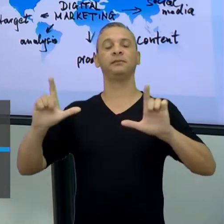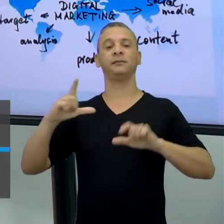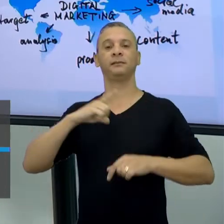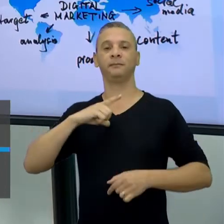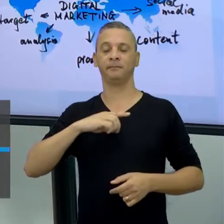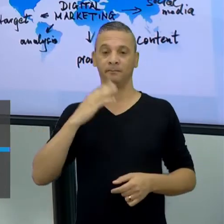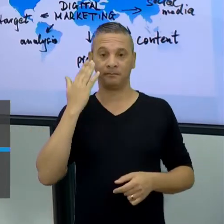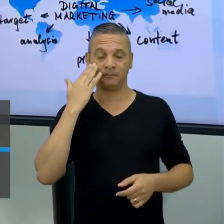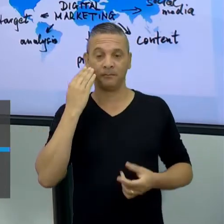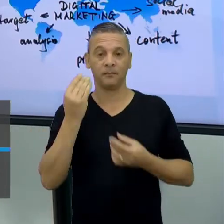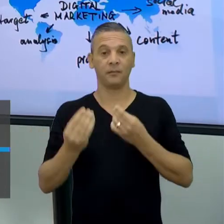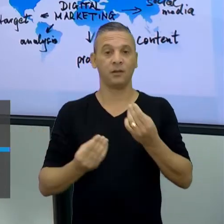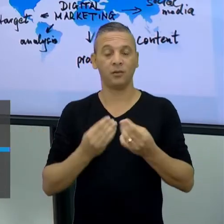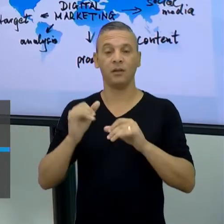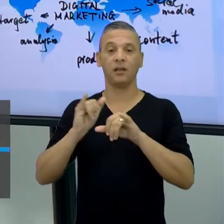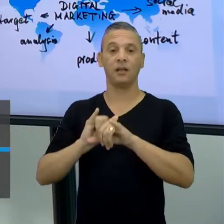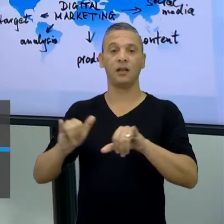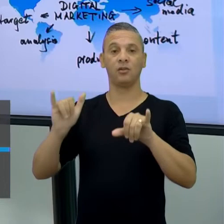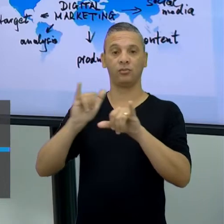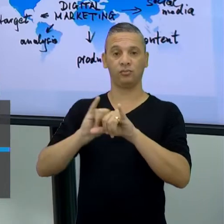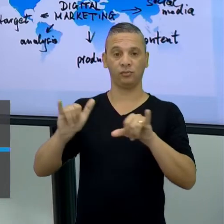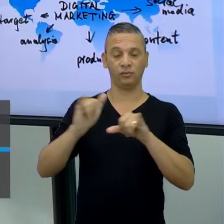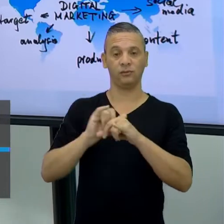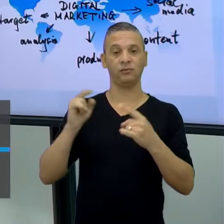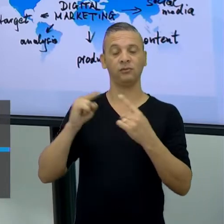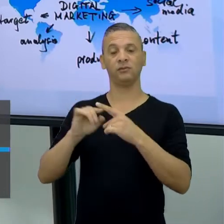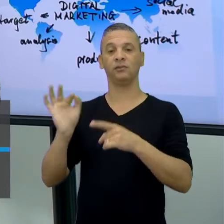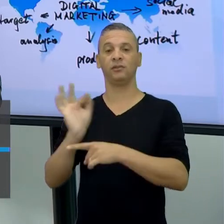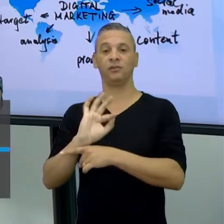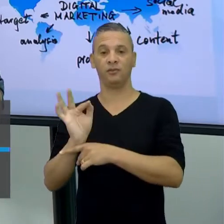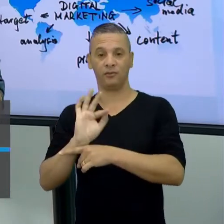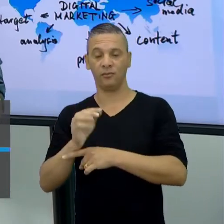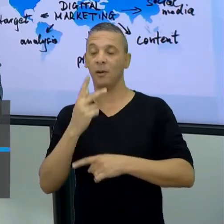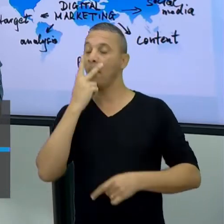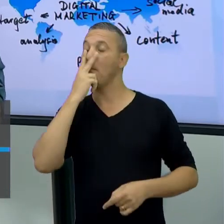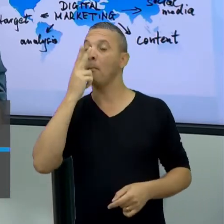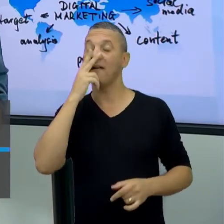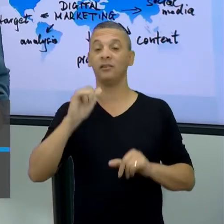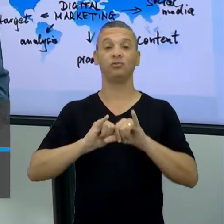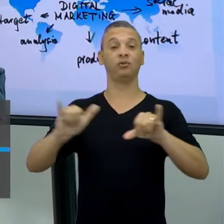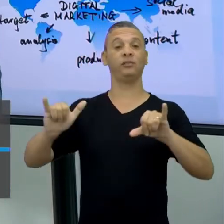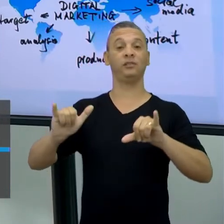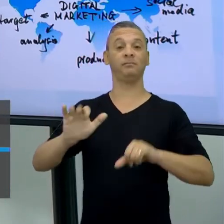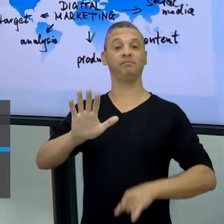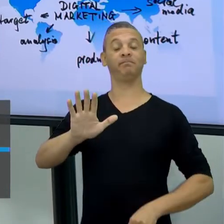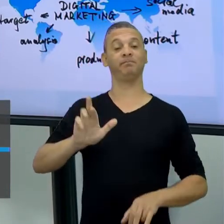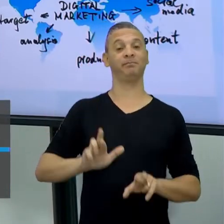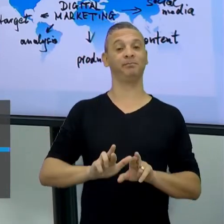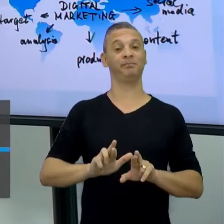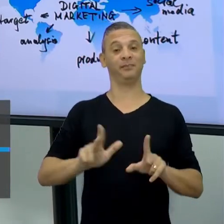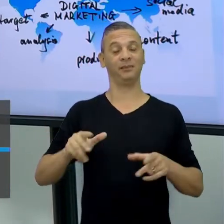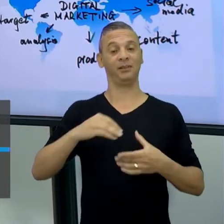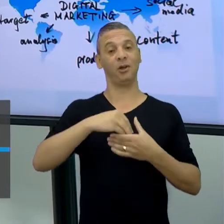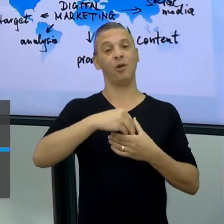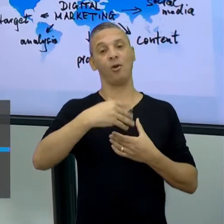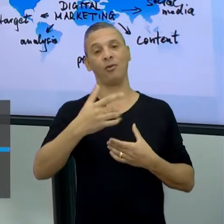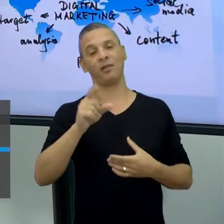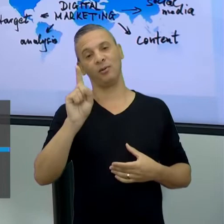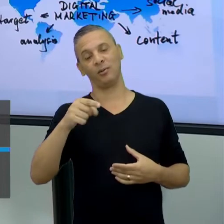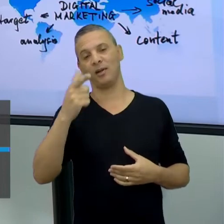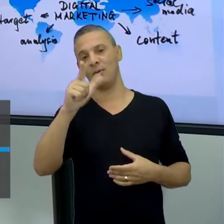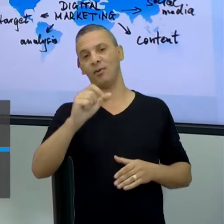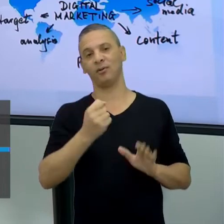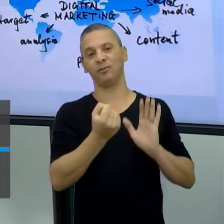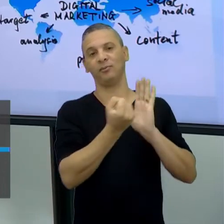seja, na verdade, eles estão anunciando um produto. Parece notícia, mas não é notícia, é um conteúdo patrocinado. Vamos supor